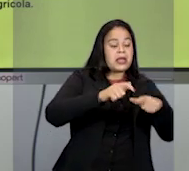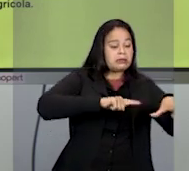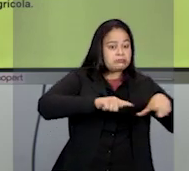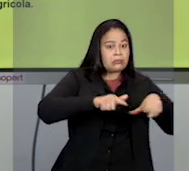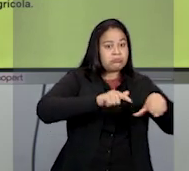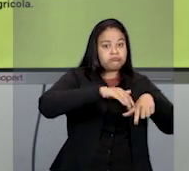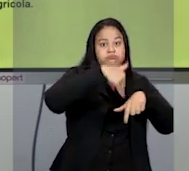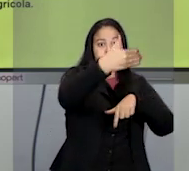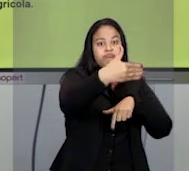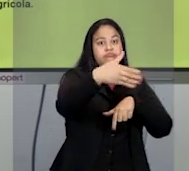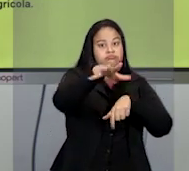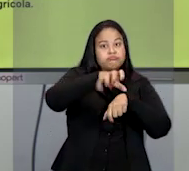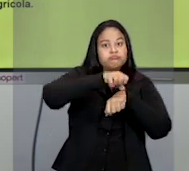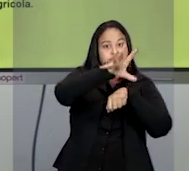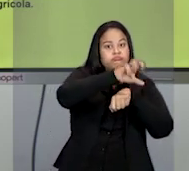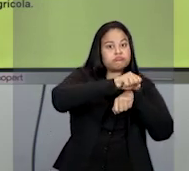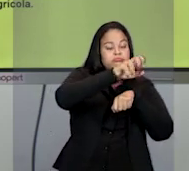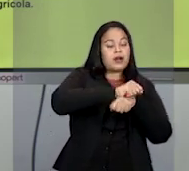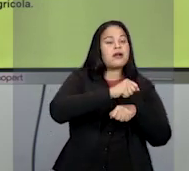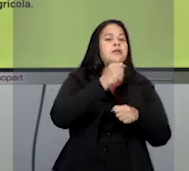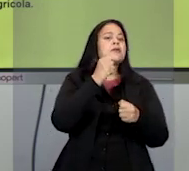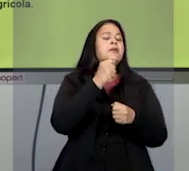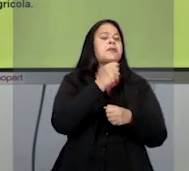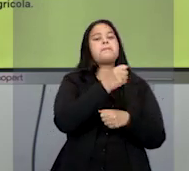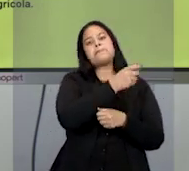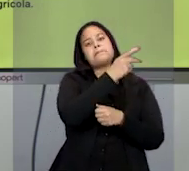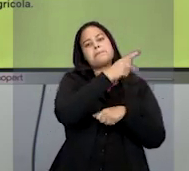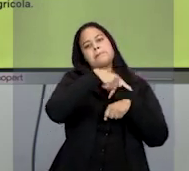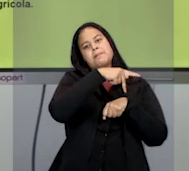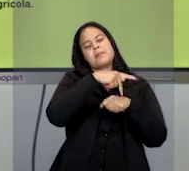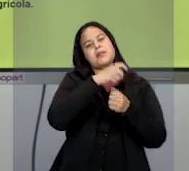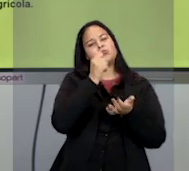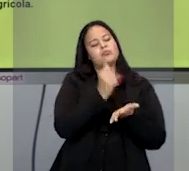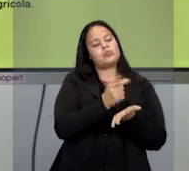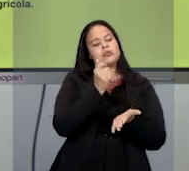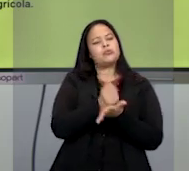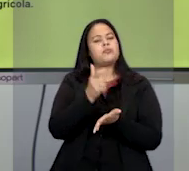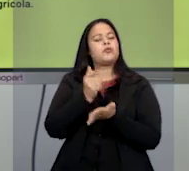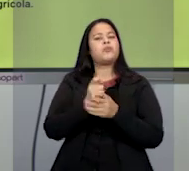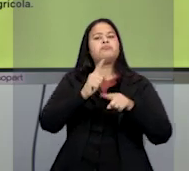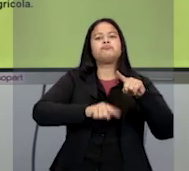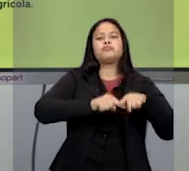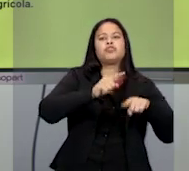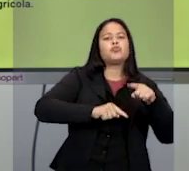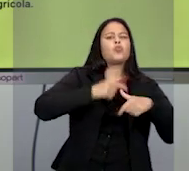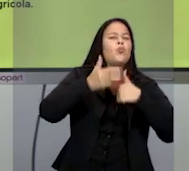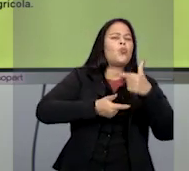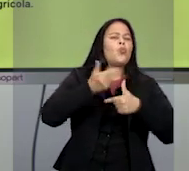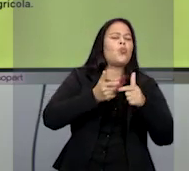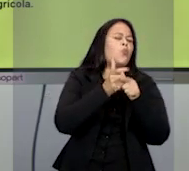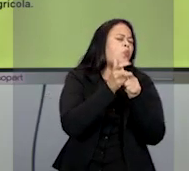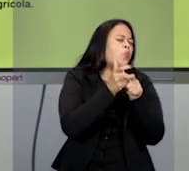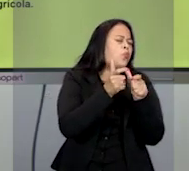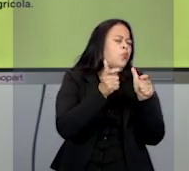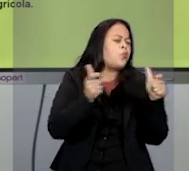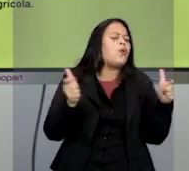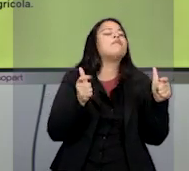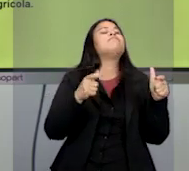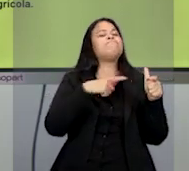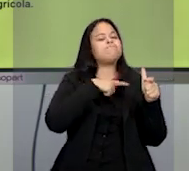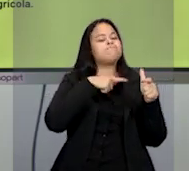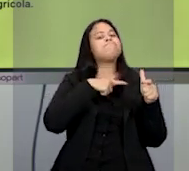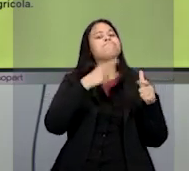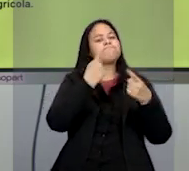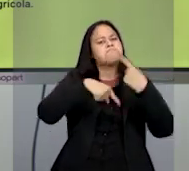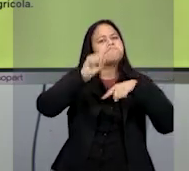aí muitos países que compram muitos produtos nossos aqui, né? Então você vai ter essa produção em massa, em grande escala. Então